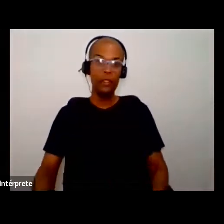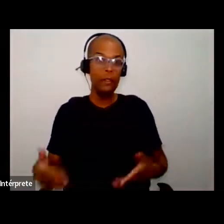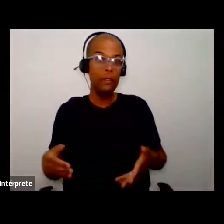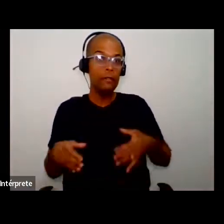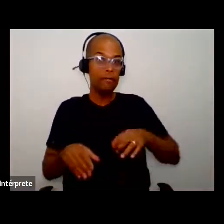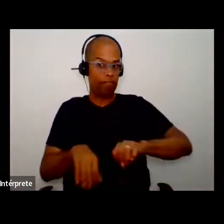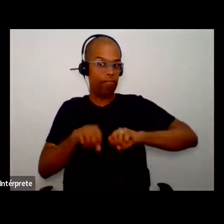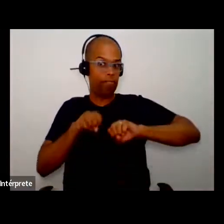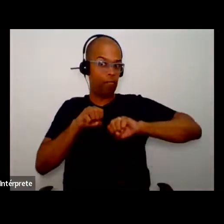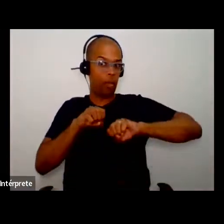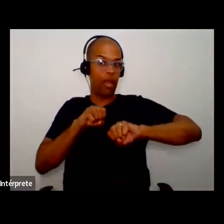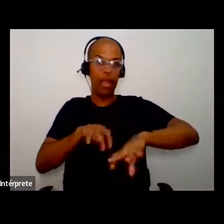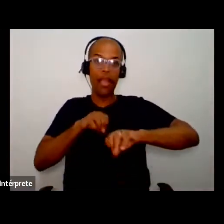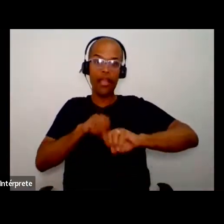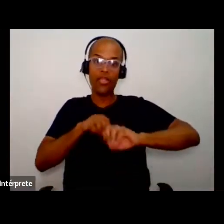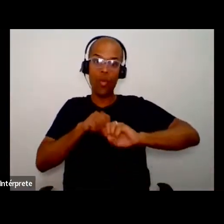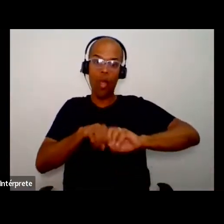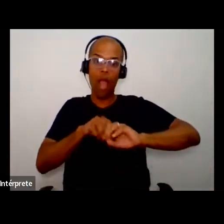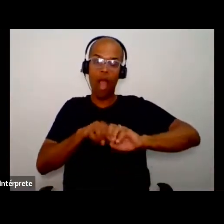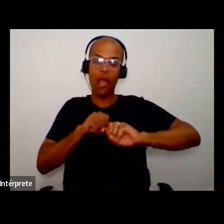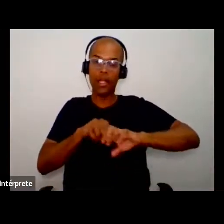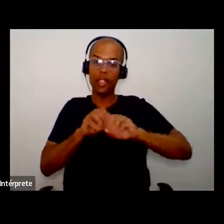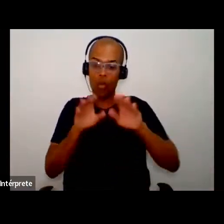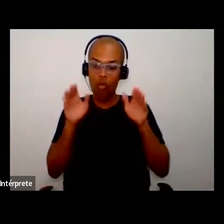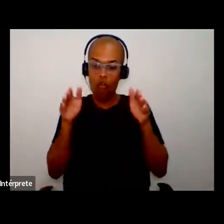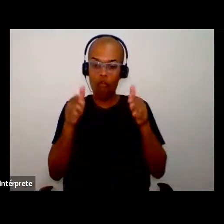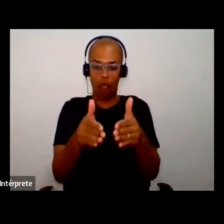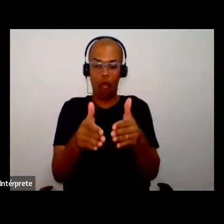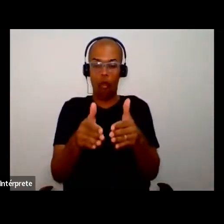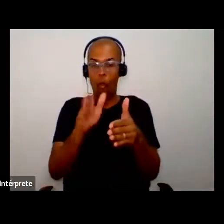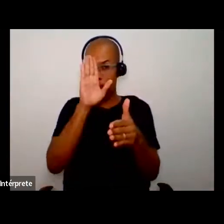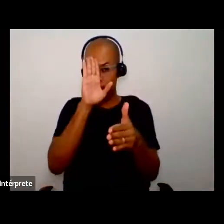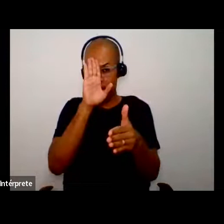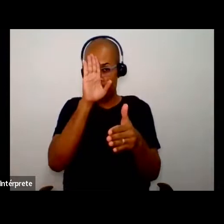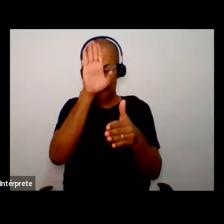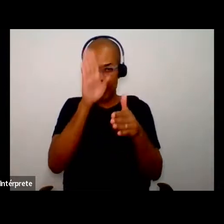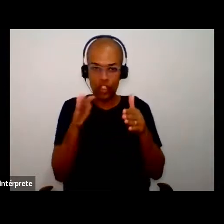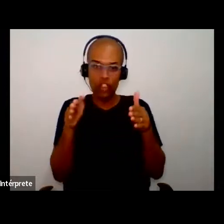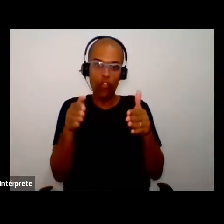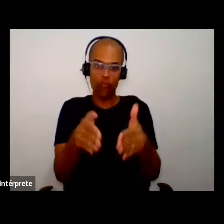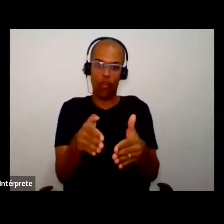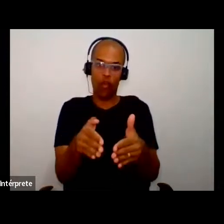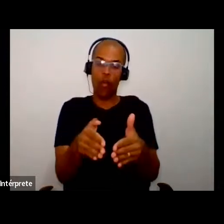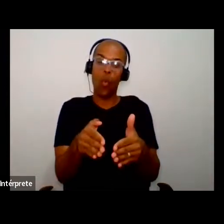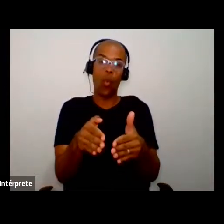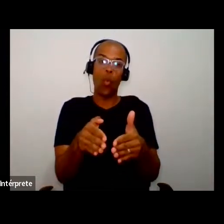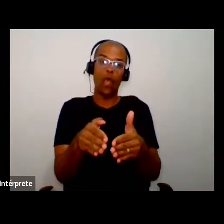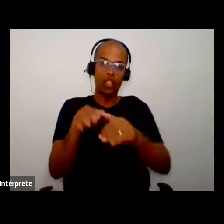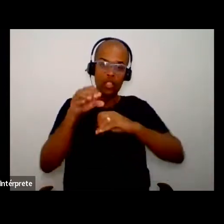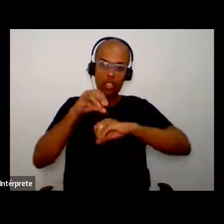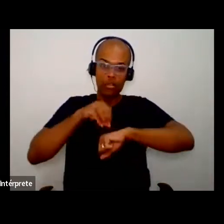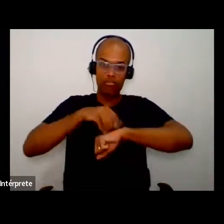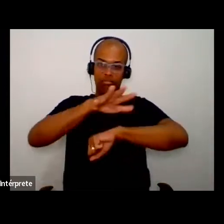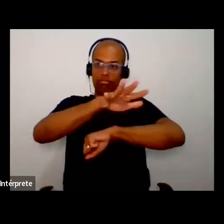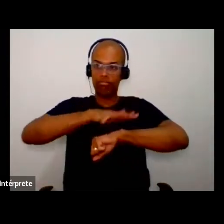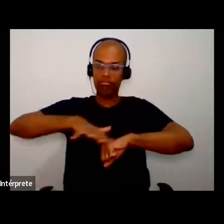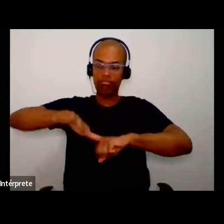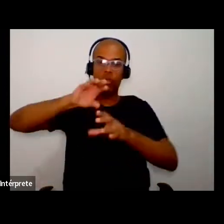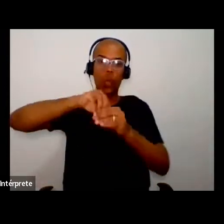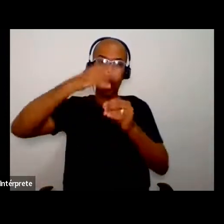educação que foca principalmente, né, na transmissão de conteúdos